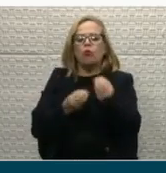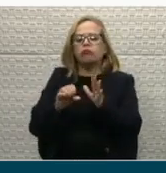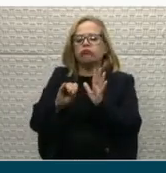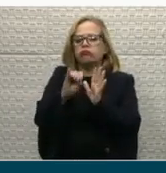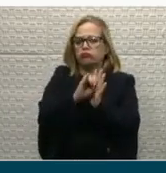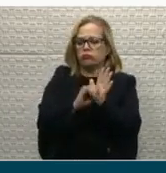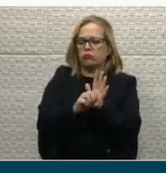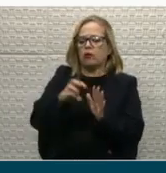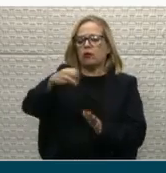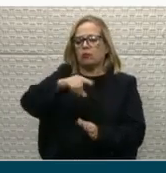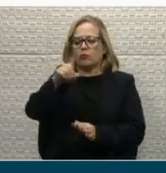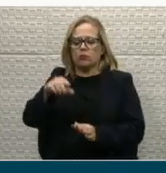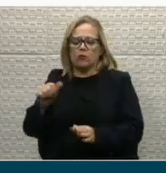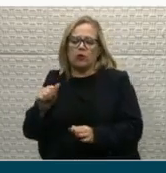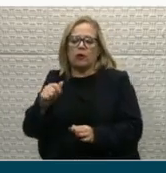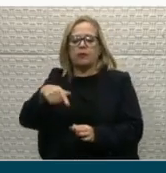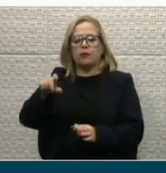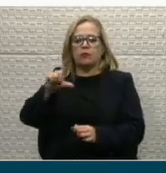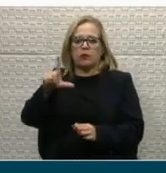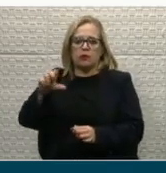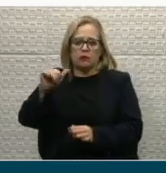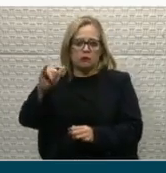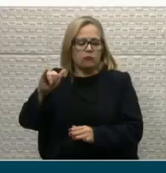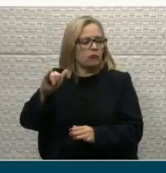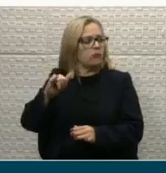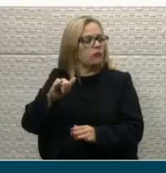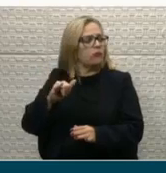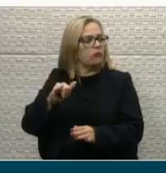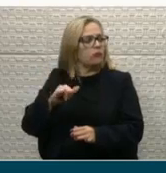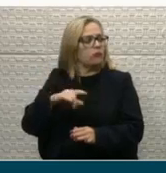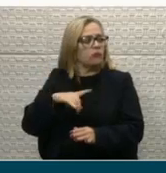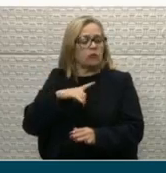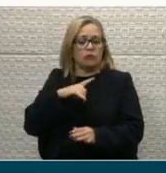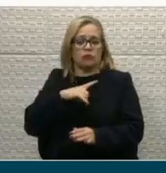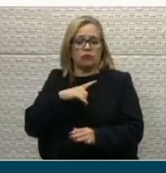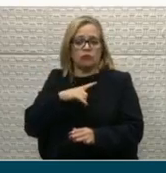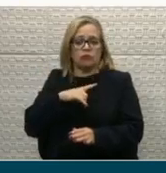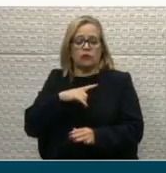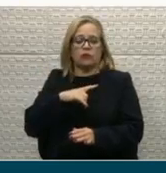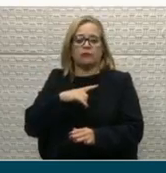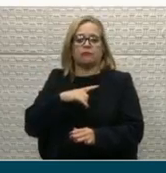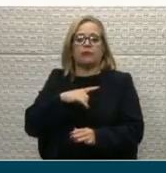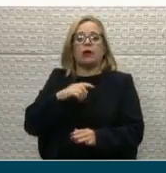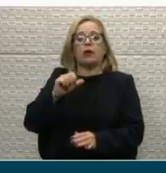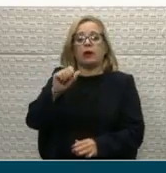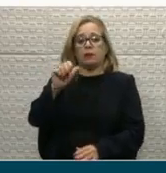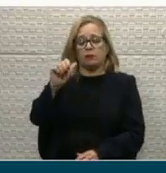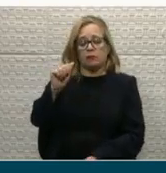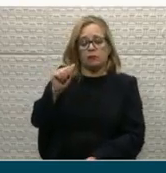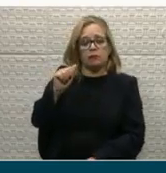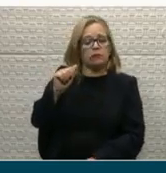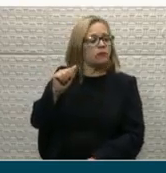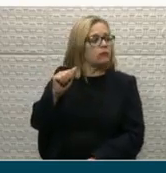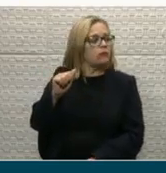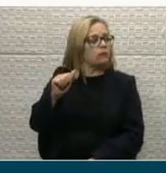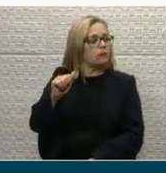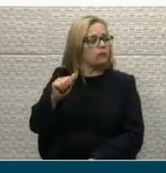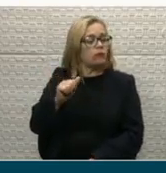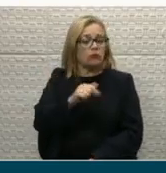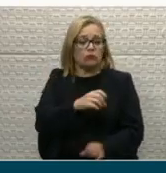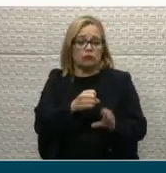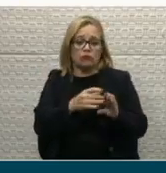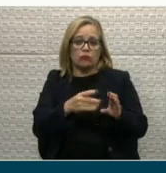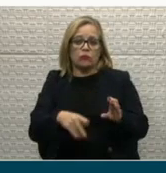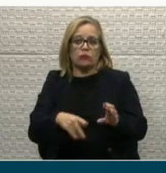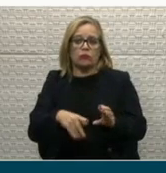identifico a matriz A menos lambda I? Eu vou tomar a matriz A, dos elementos que